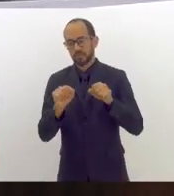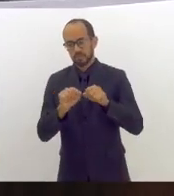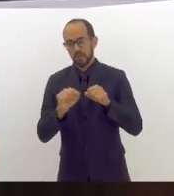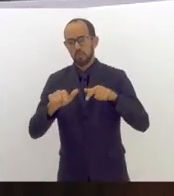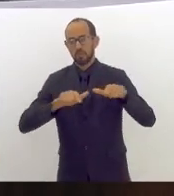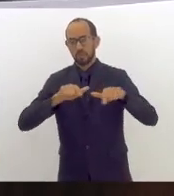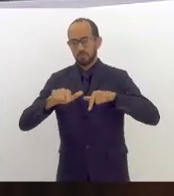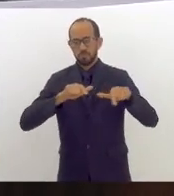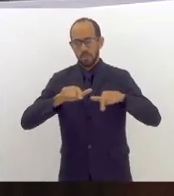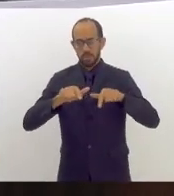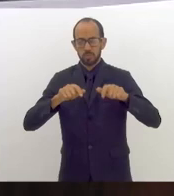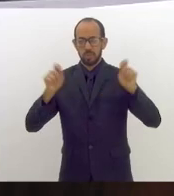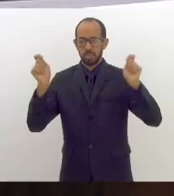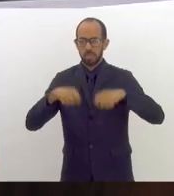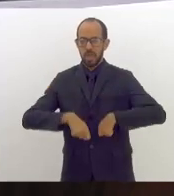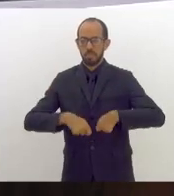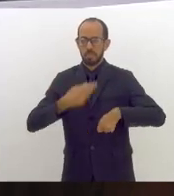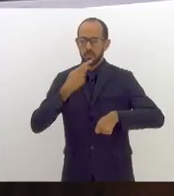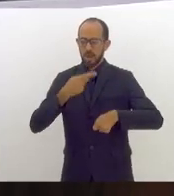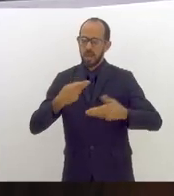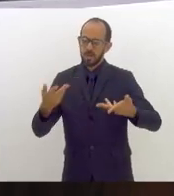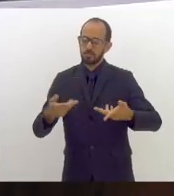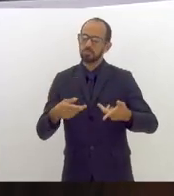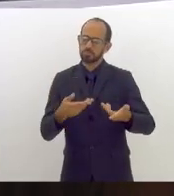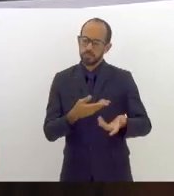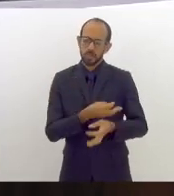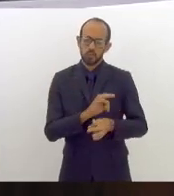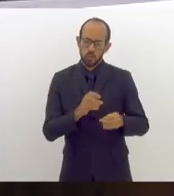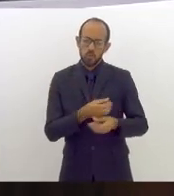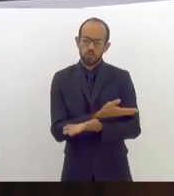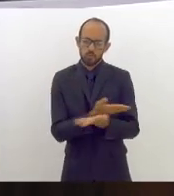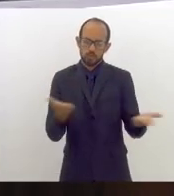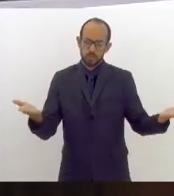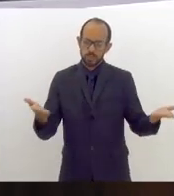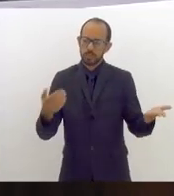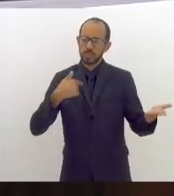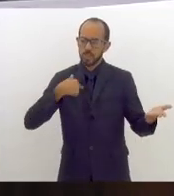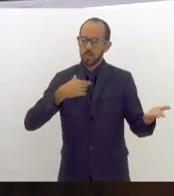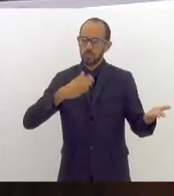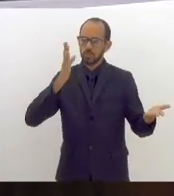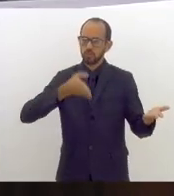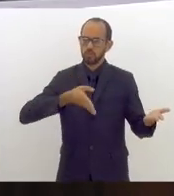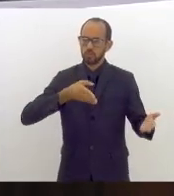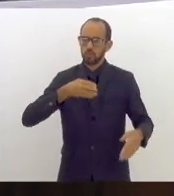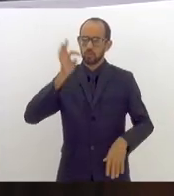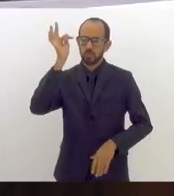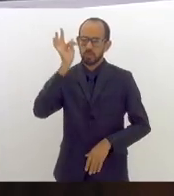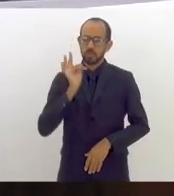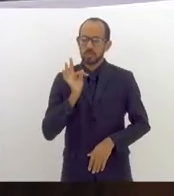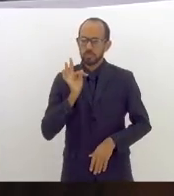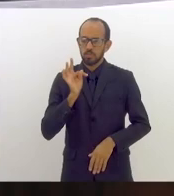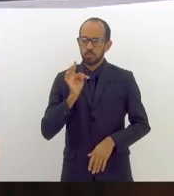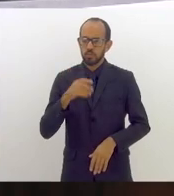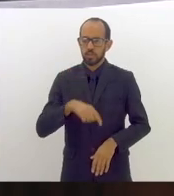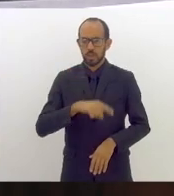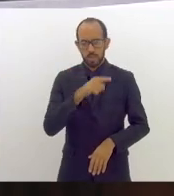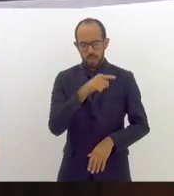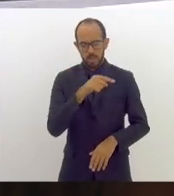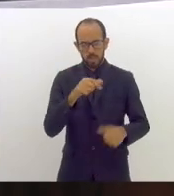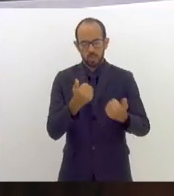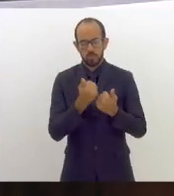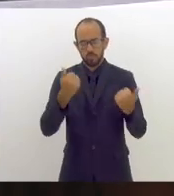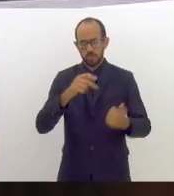falar para todos vocês porque testei moei isso enquanto ele Presidente da República